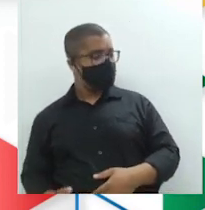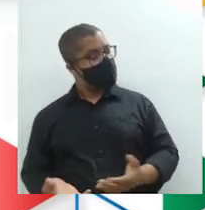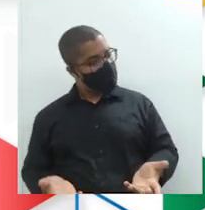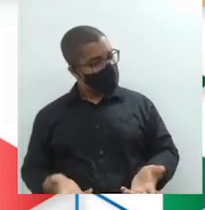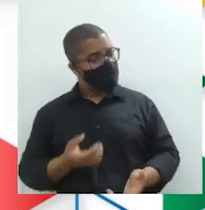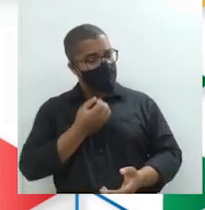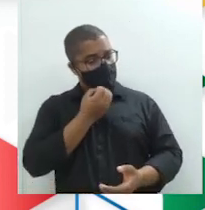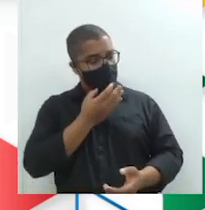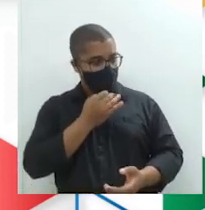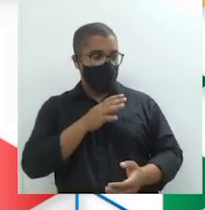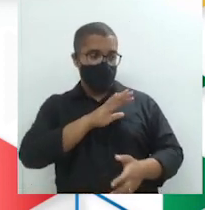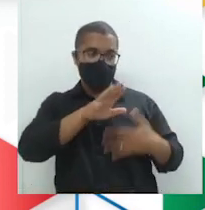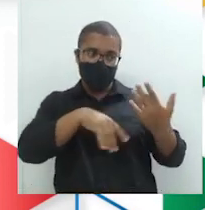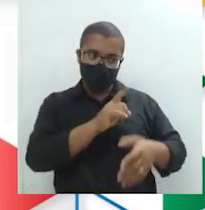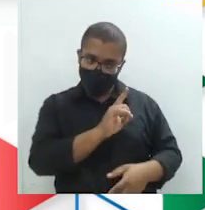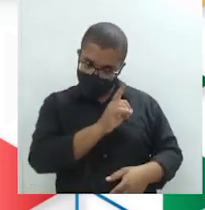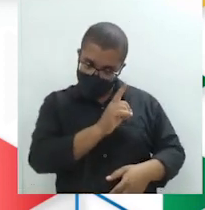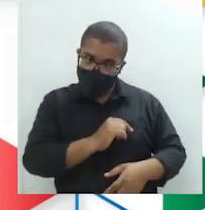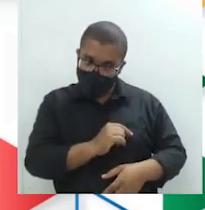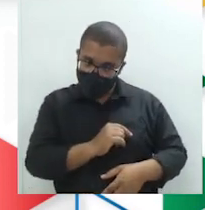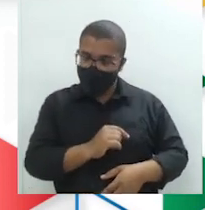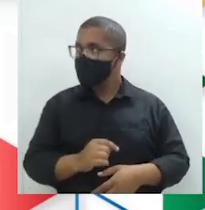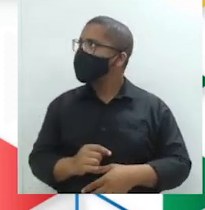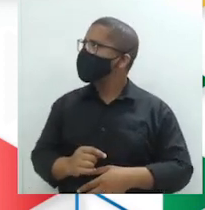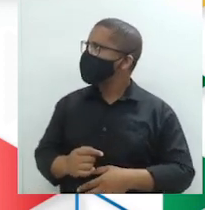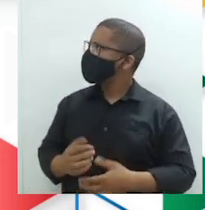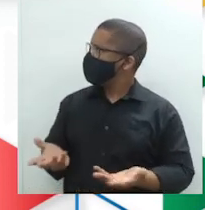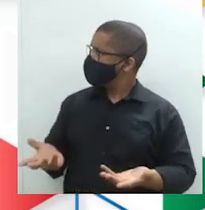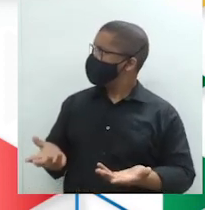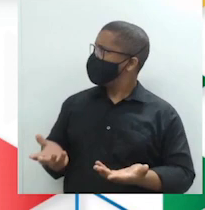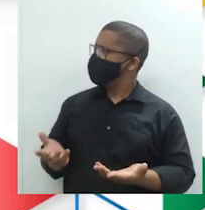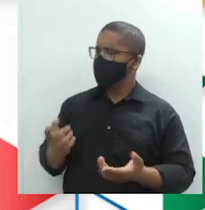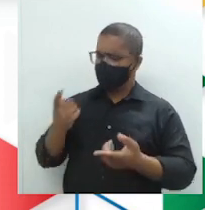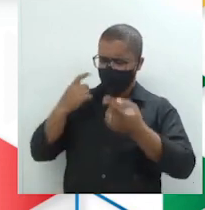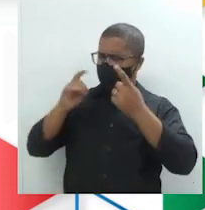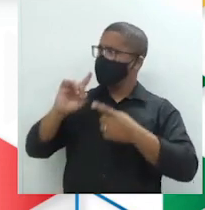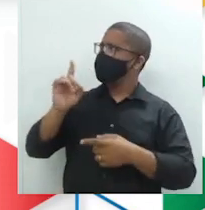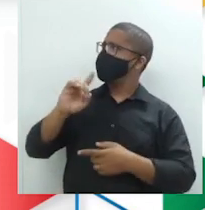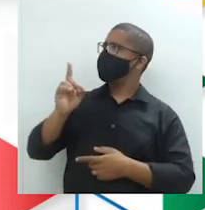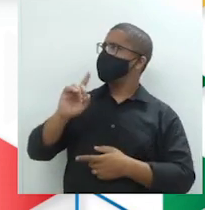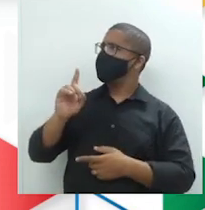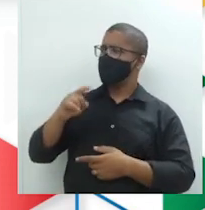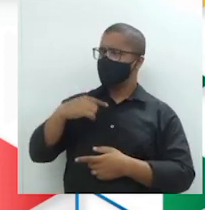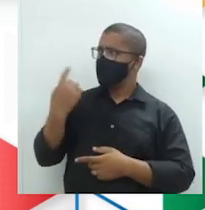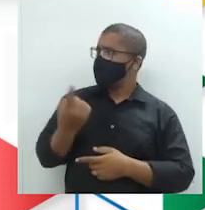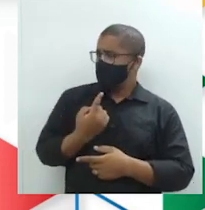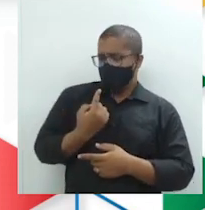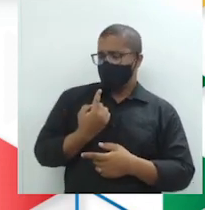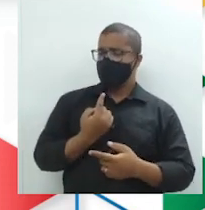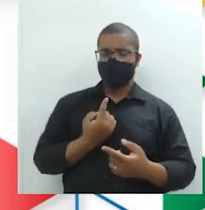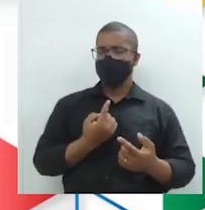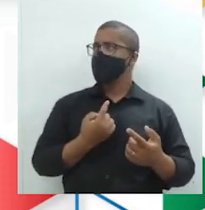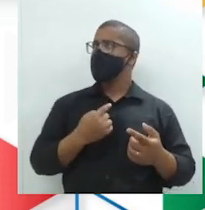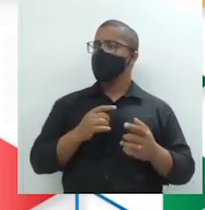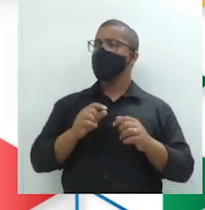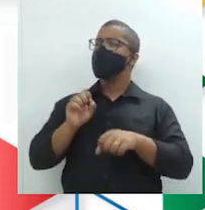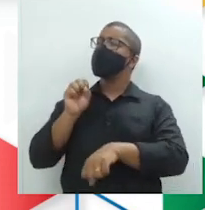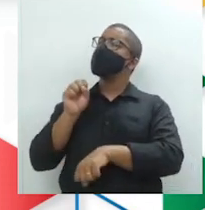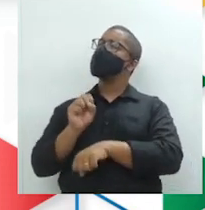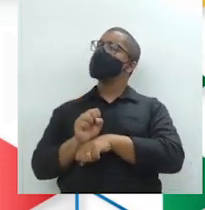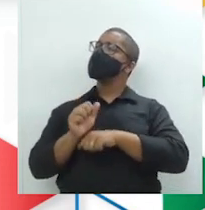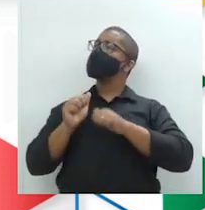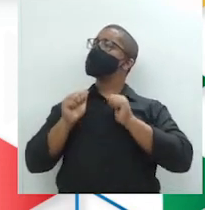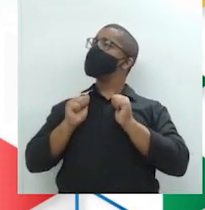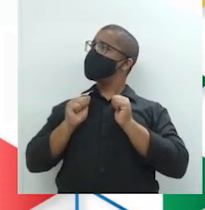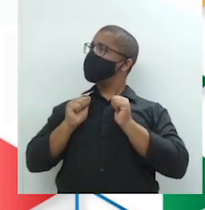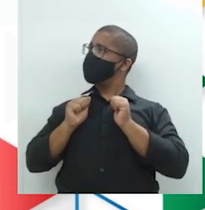bom, nada de bagunça, hein? E Mafalda diz, não se preocupe, não vamos fazer absolutamente